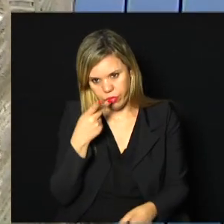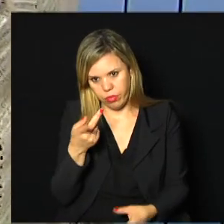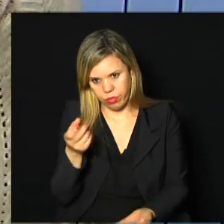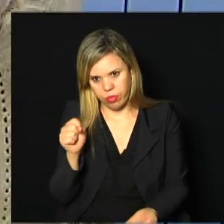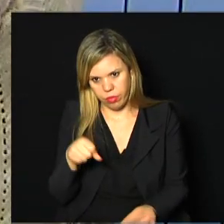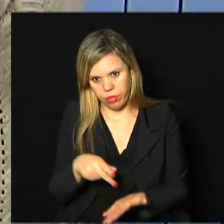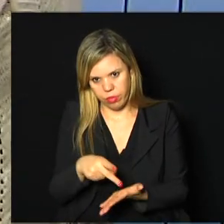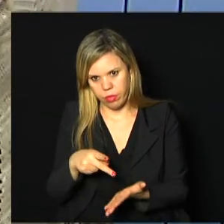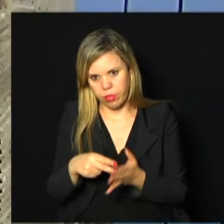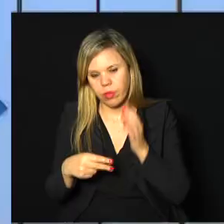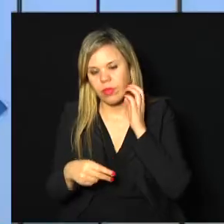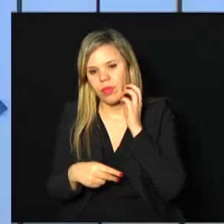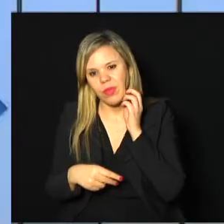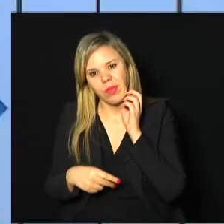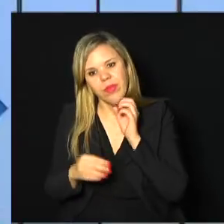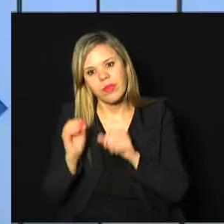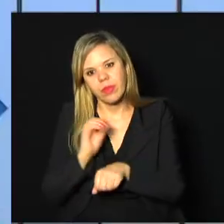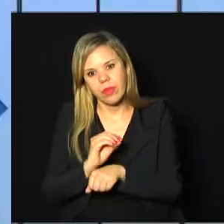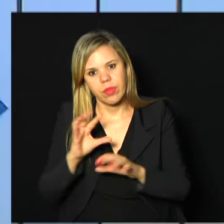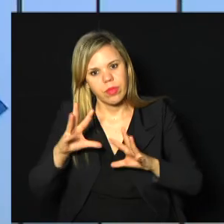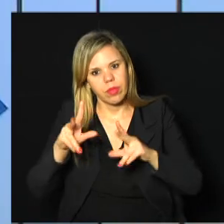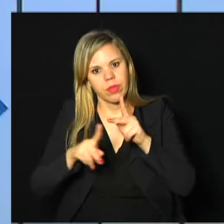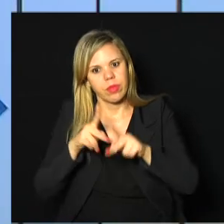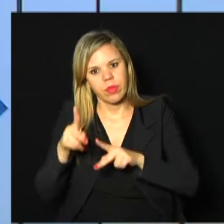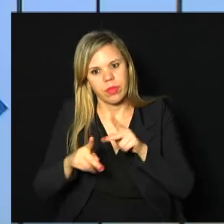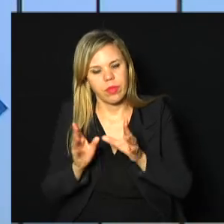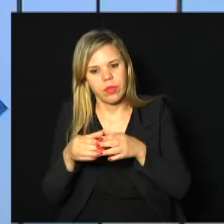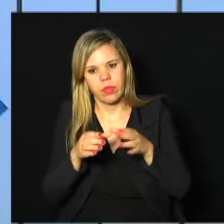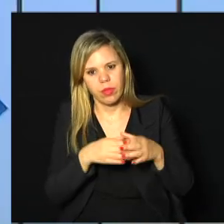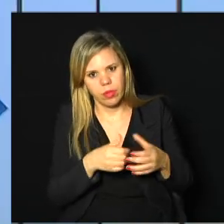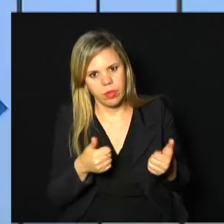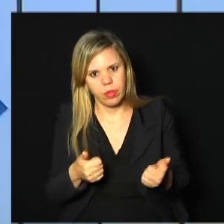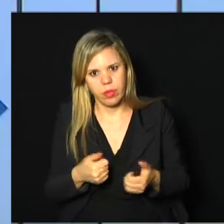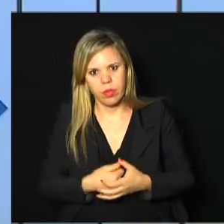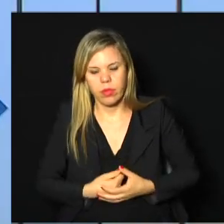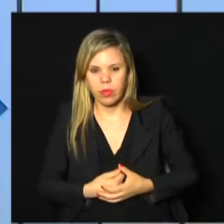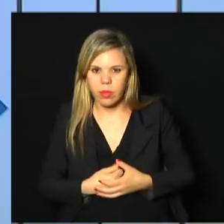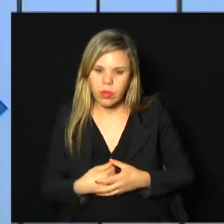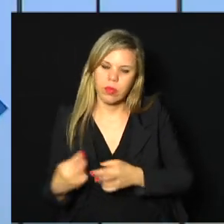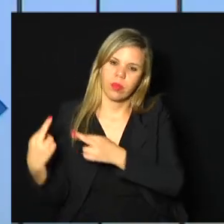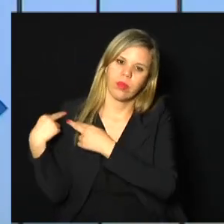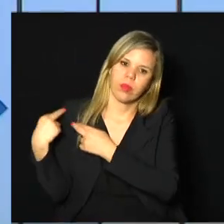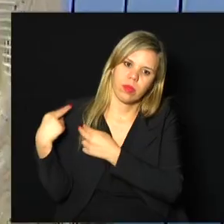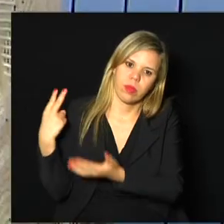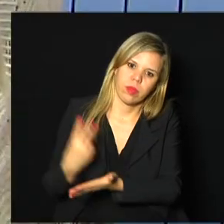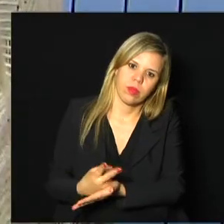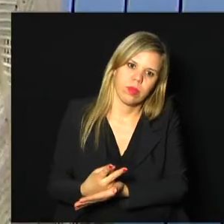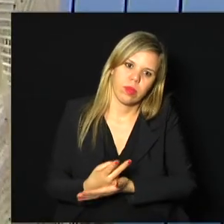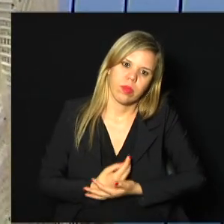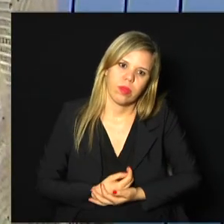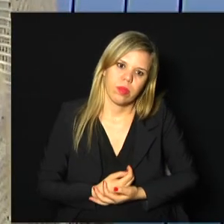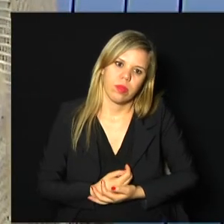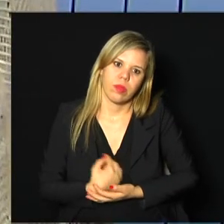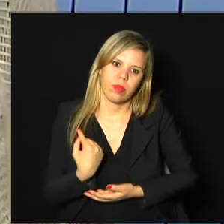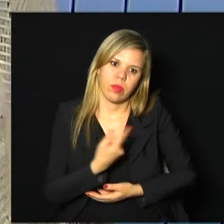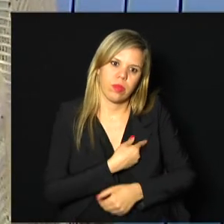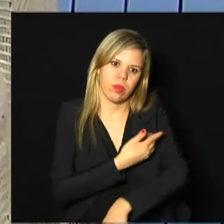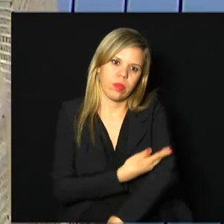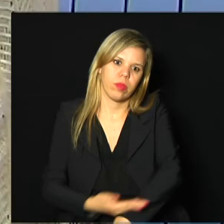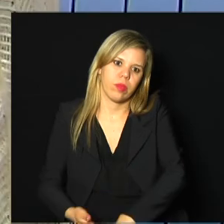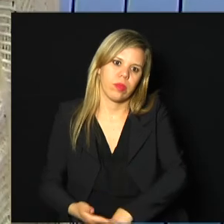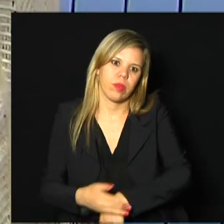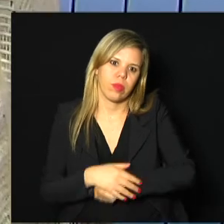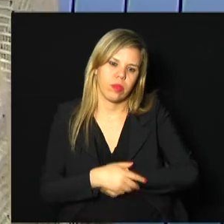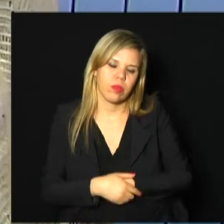falou mesmo, é fazer a nossa parte para proteger toda a comunidade, né? É ser responsável mesmo. A gente